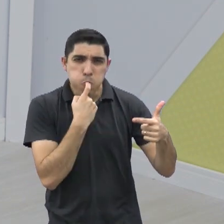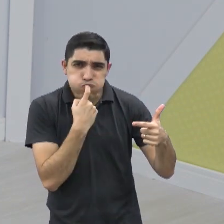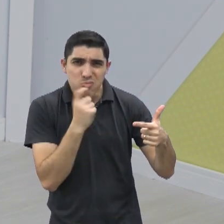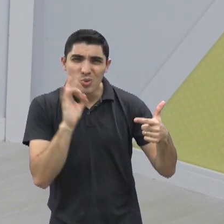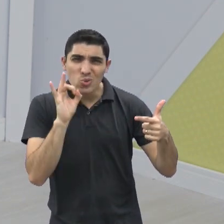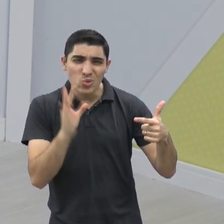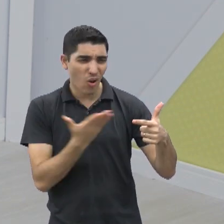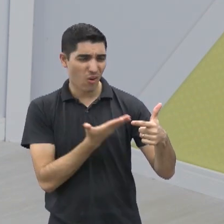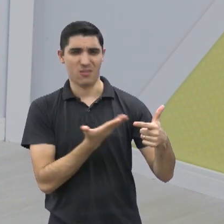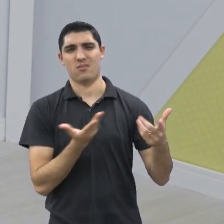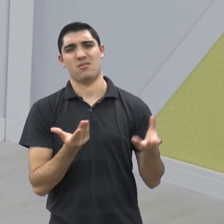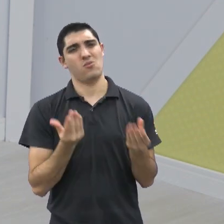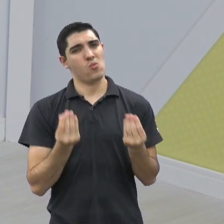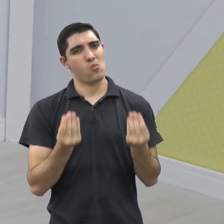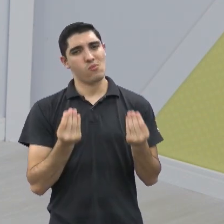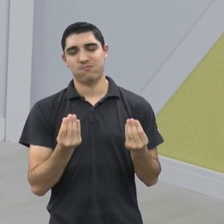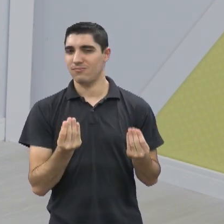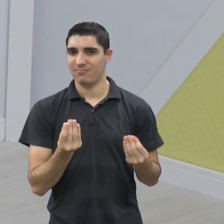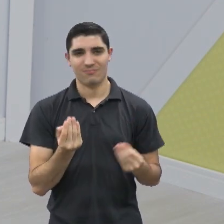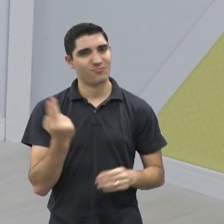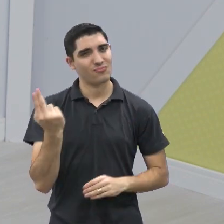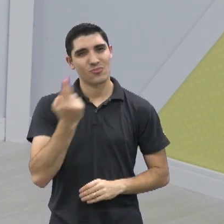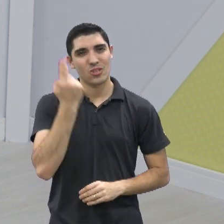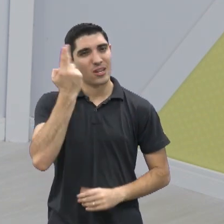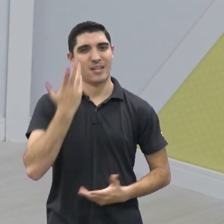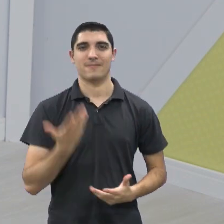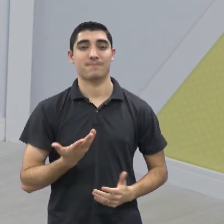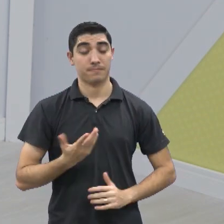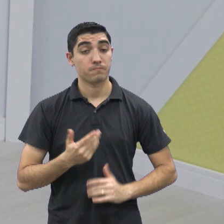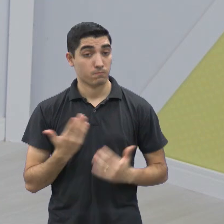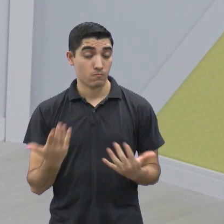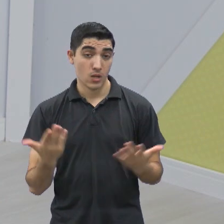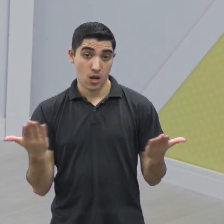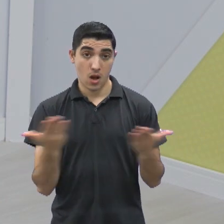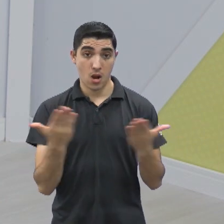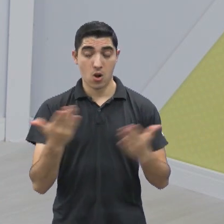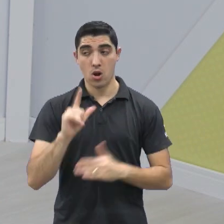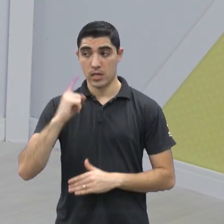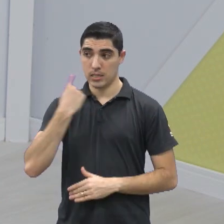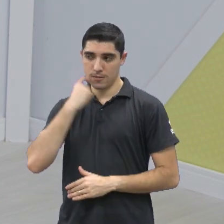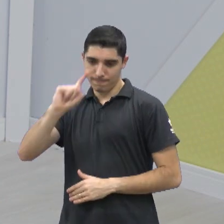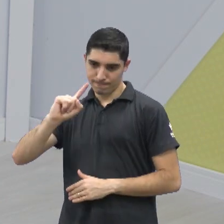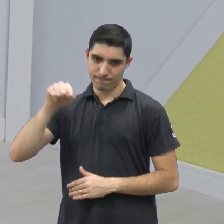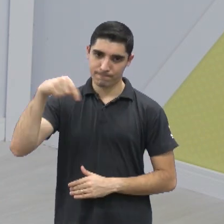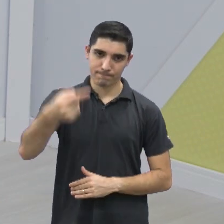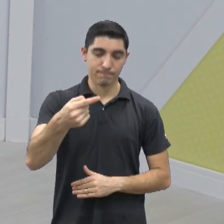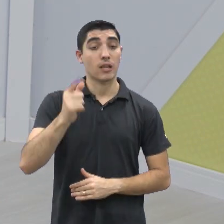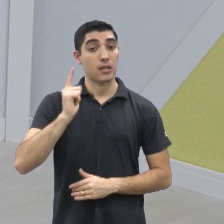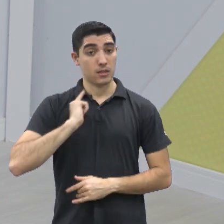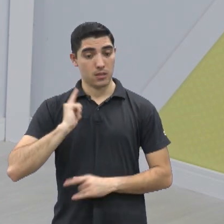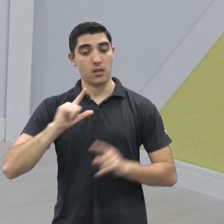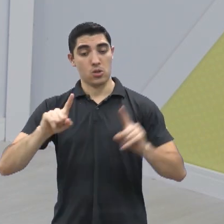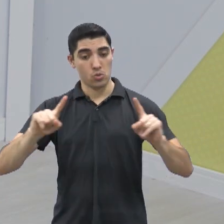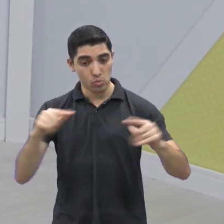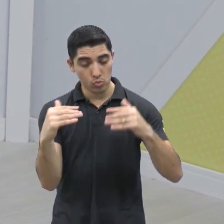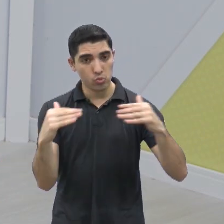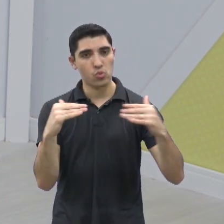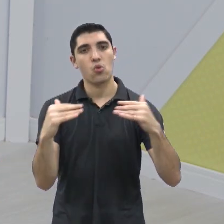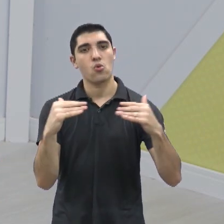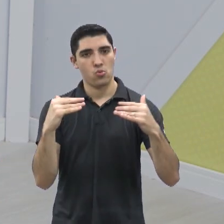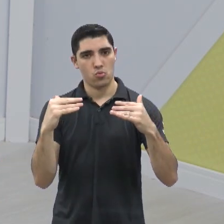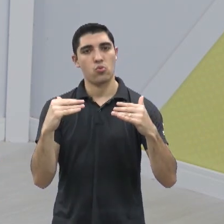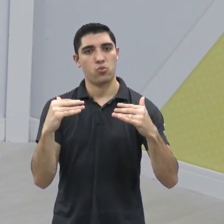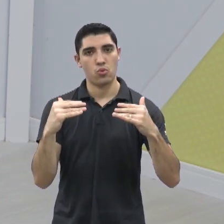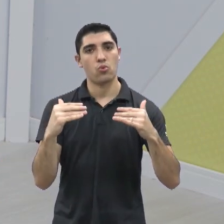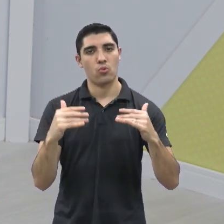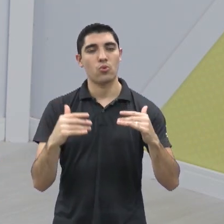realmente muito abaixo, esta equipe do São José. E agora, próxima sexta-feira, já tem confronto, né? O duelo dos impermeabilizantes, a gente brincava aqui, né?